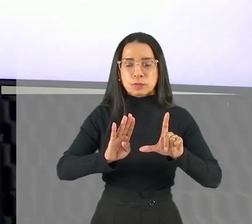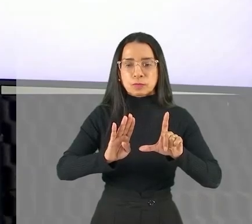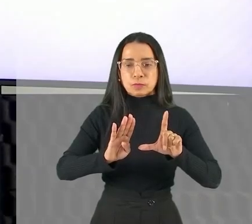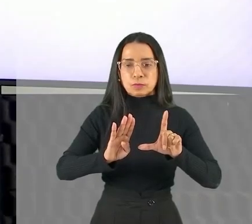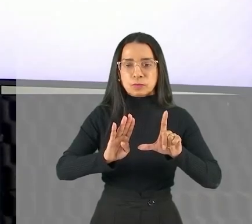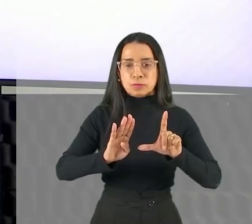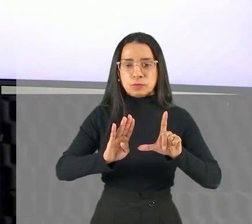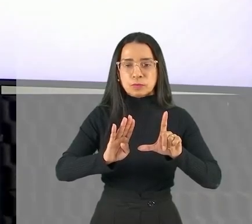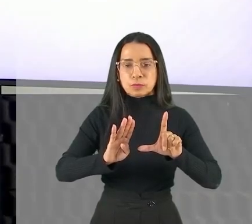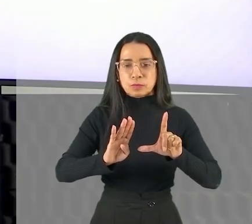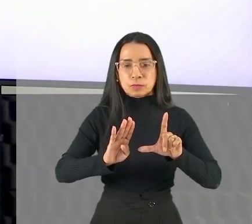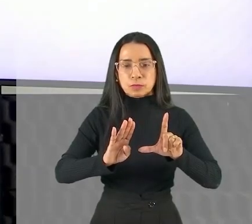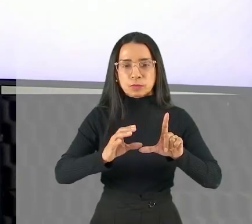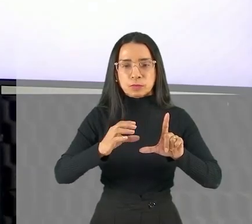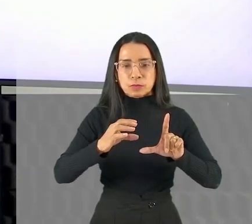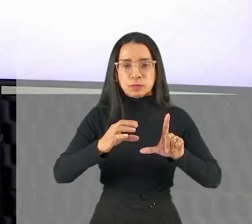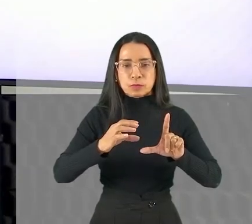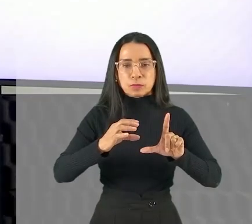como força de vontade.